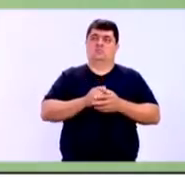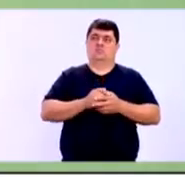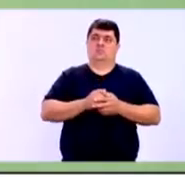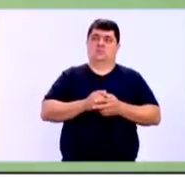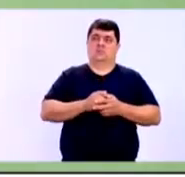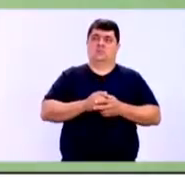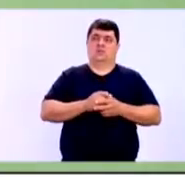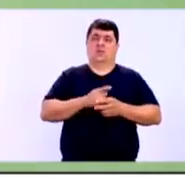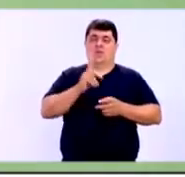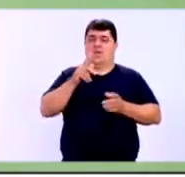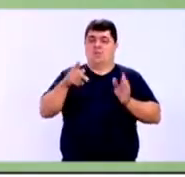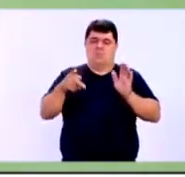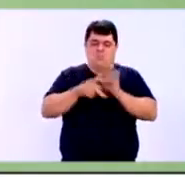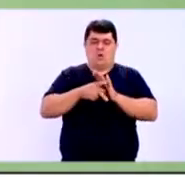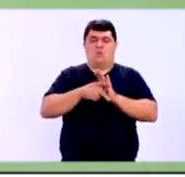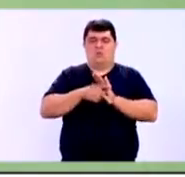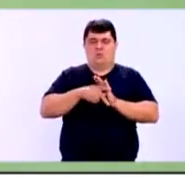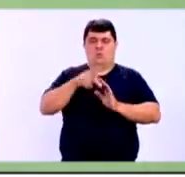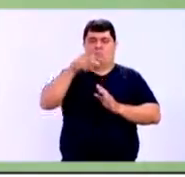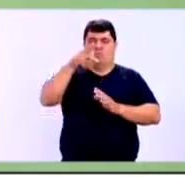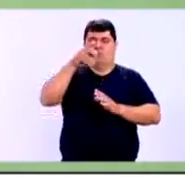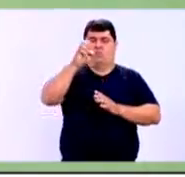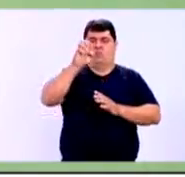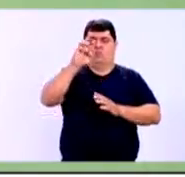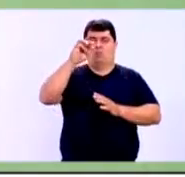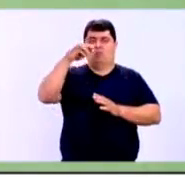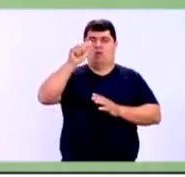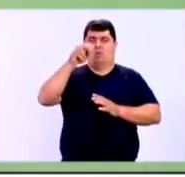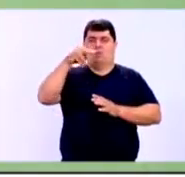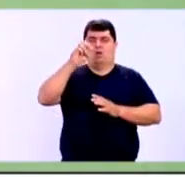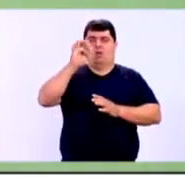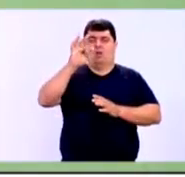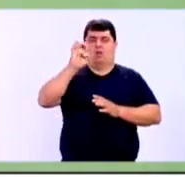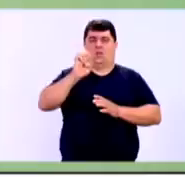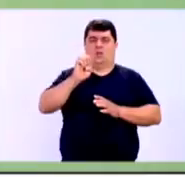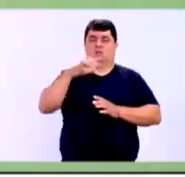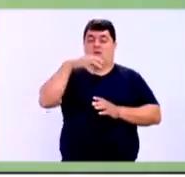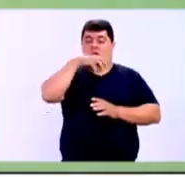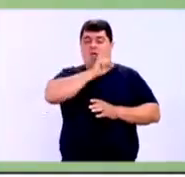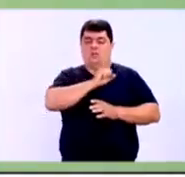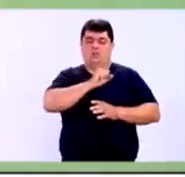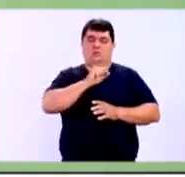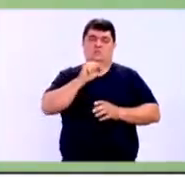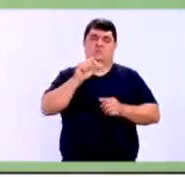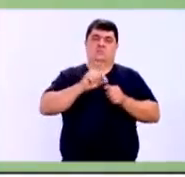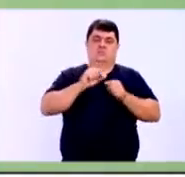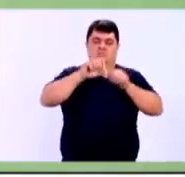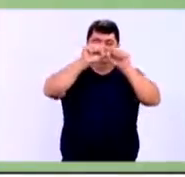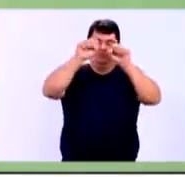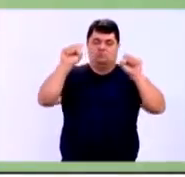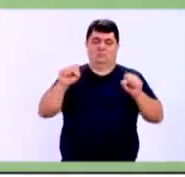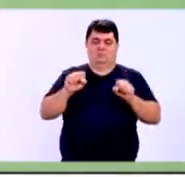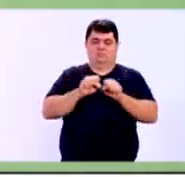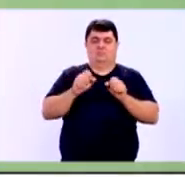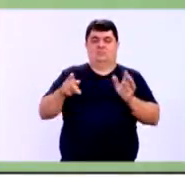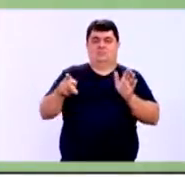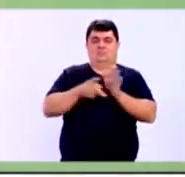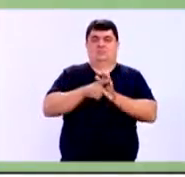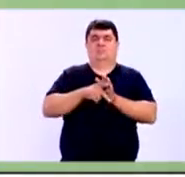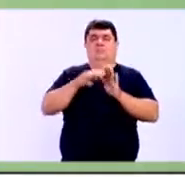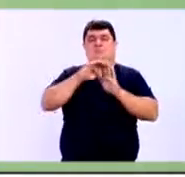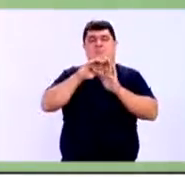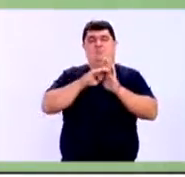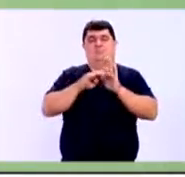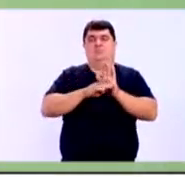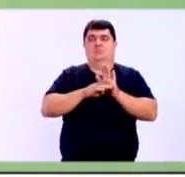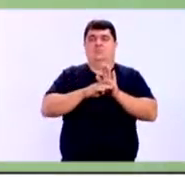através do inventário permanente, através de uma forma contínua, através de um processo informatizado, né, que é